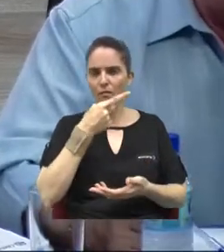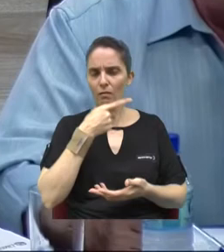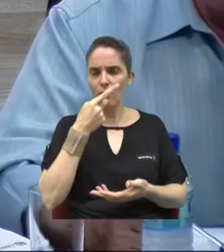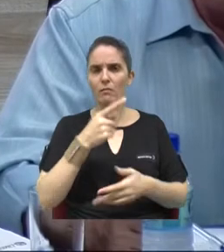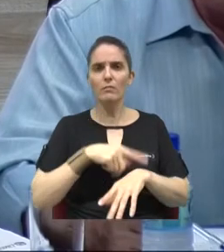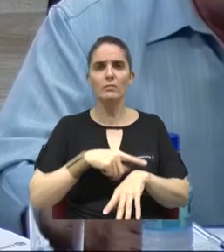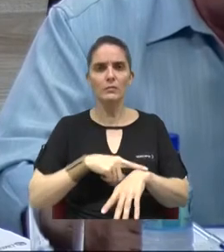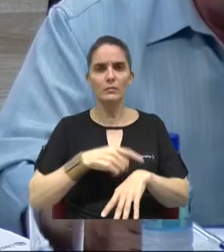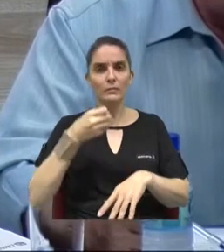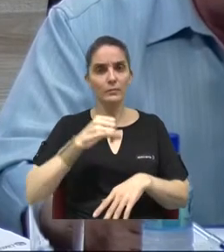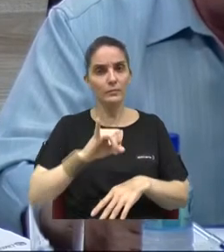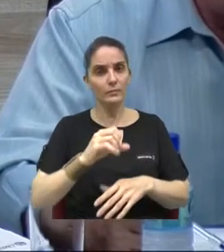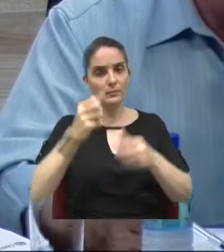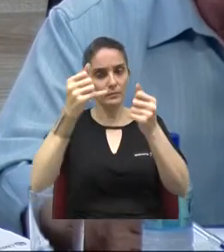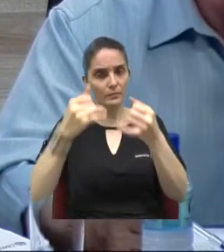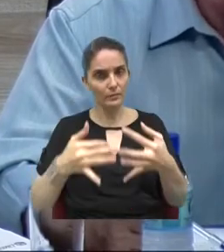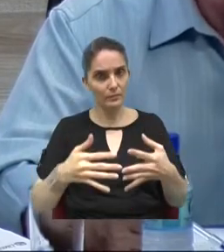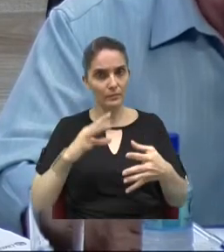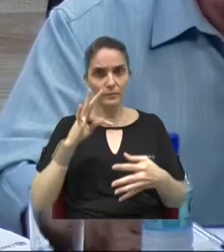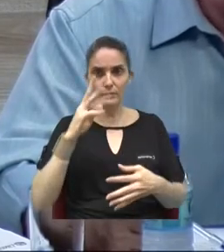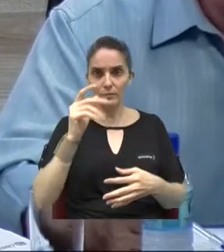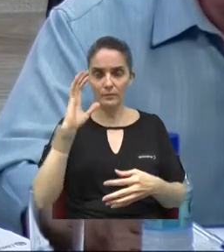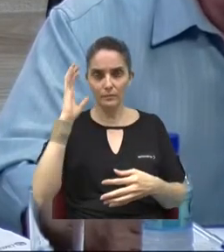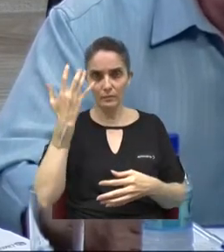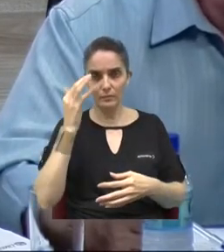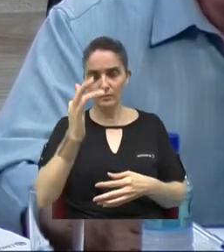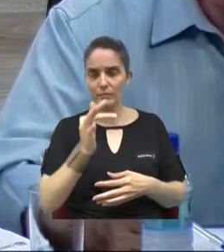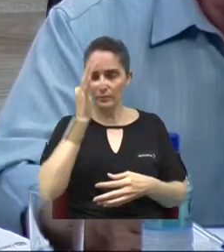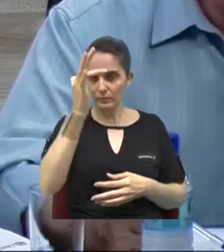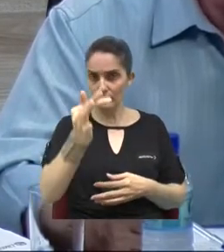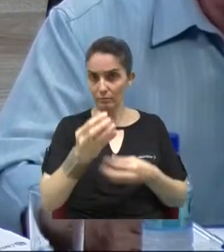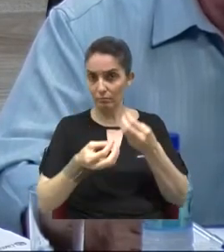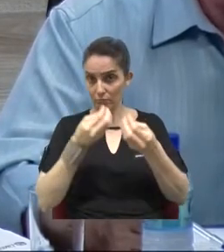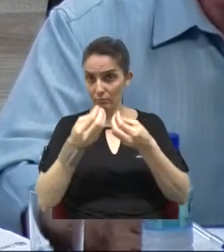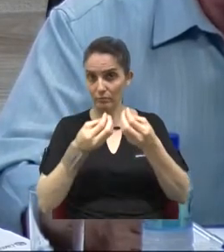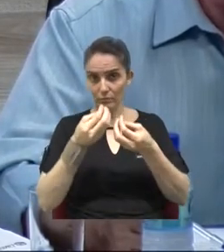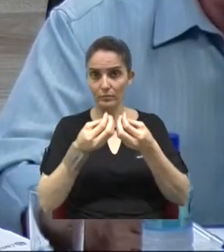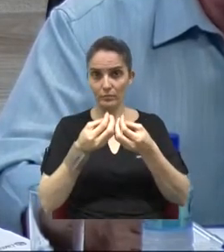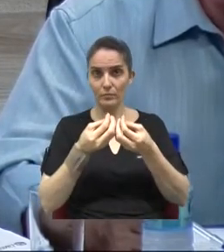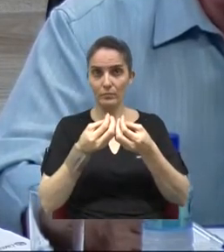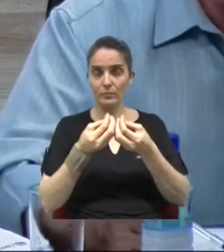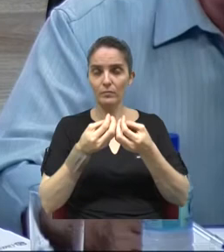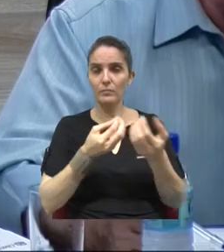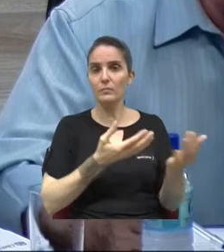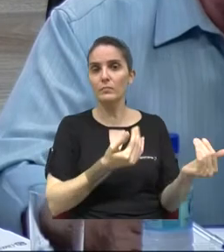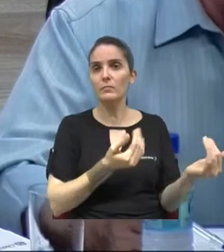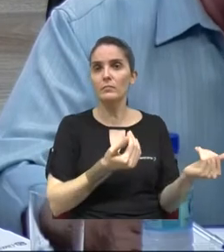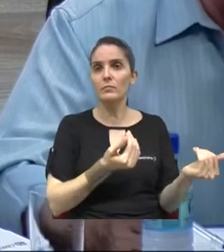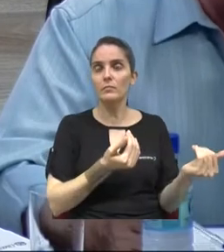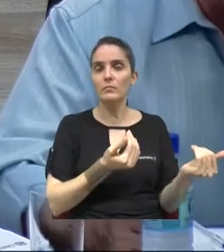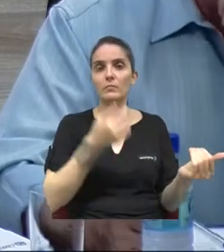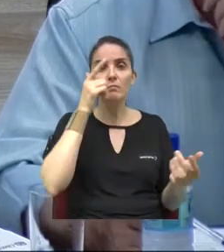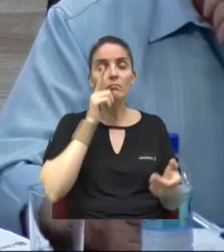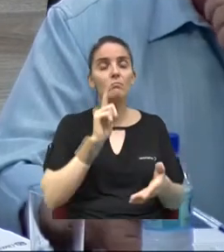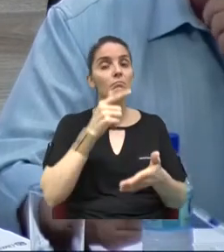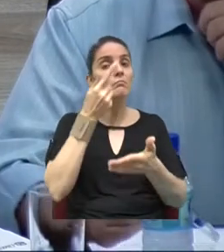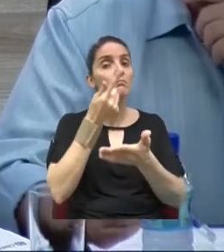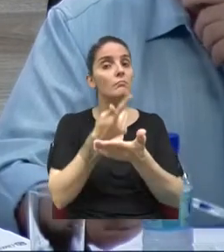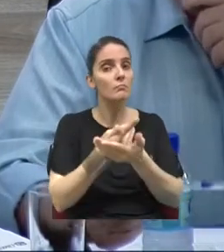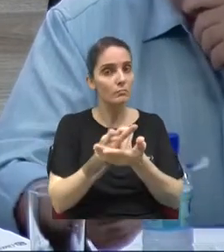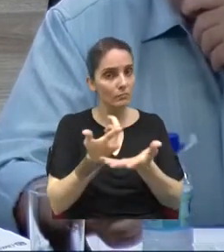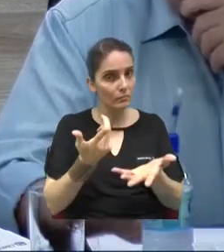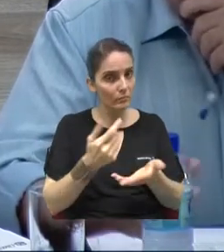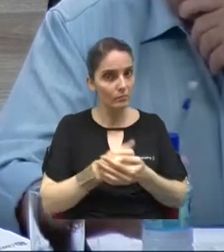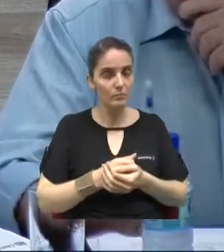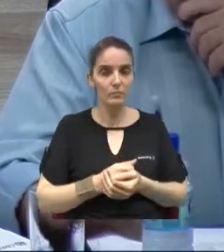se fôssemos falar dos efeitos colaterais, de como, como esse pessoal jovem consegue comprar essas drogas, como